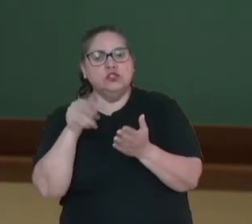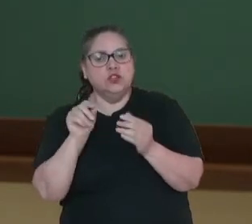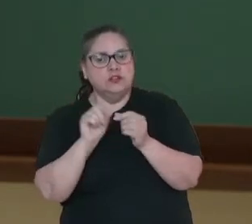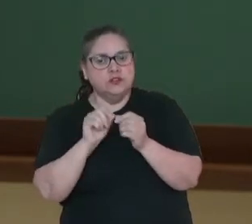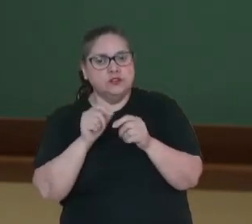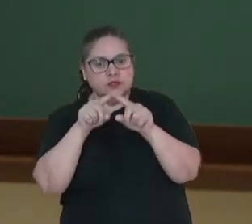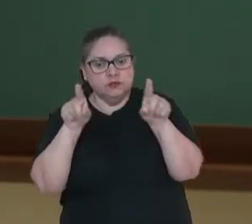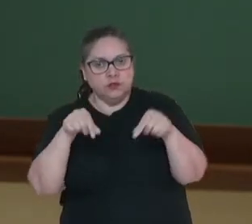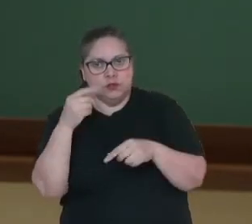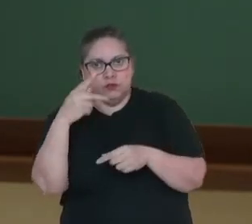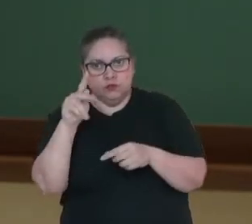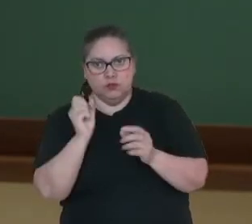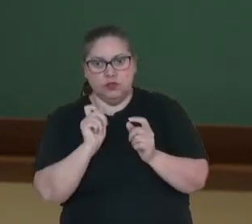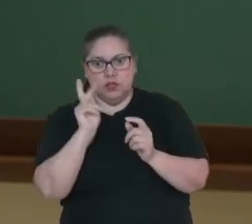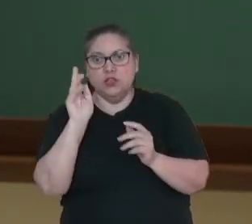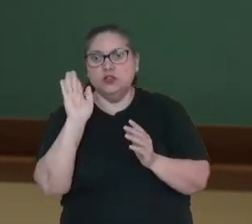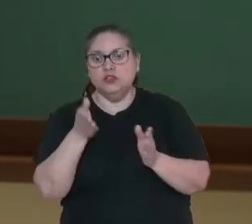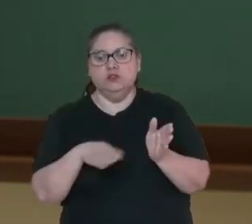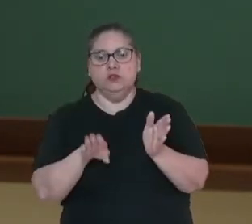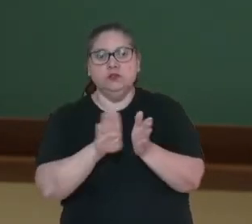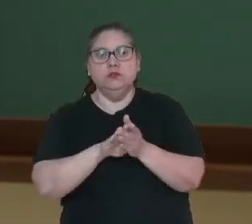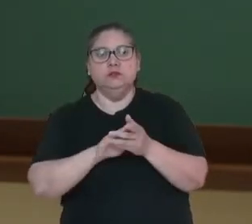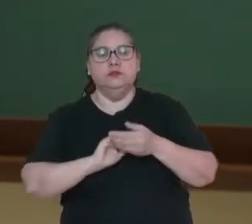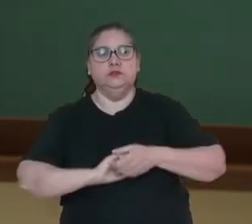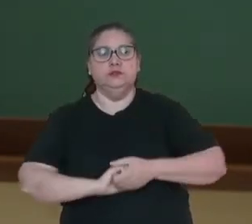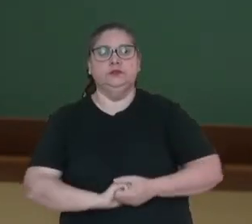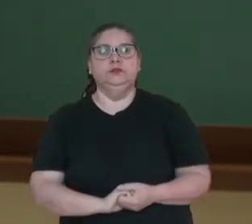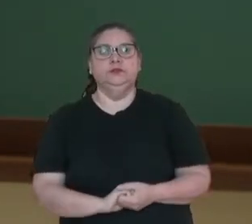seu tabuleiro aí, ok? Já voltamos.